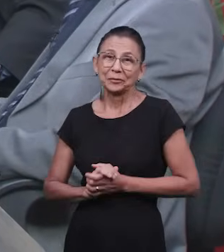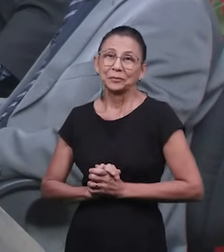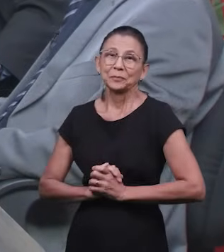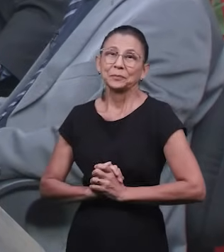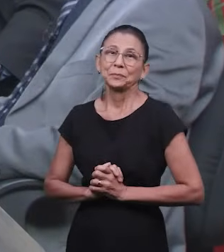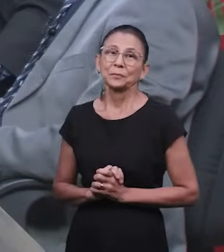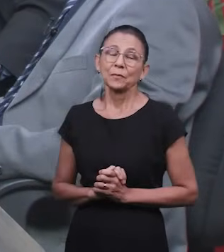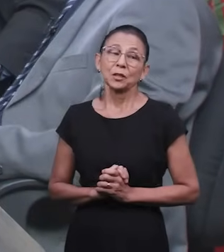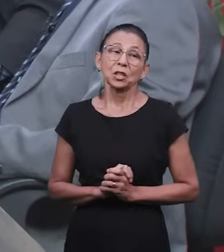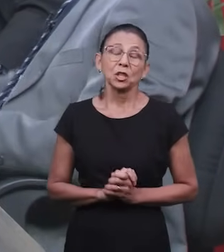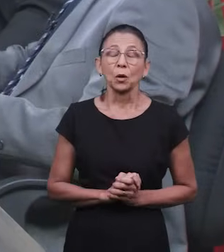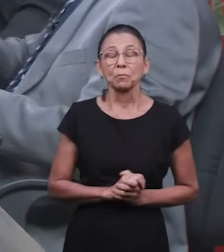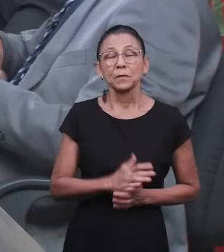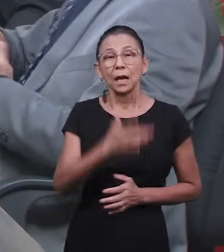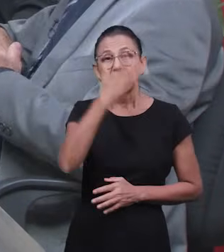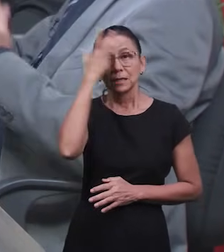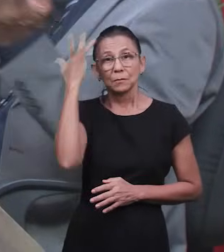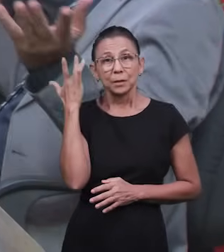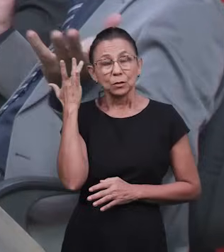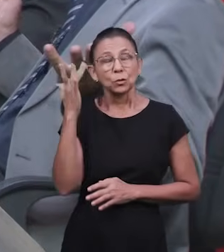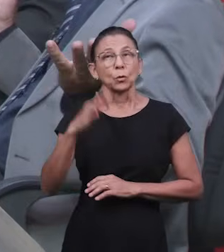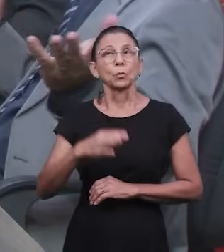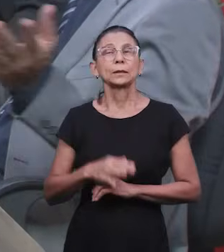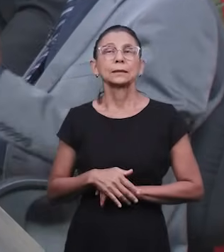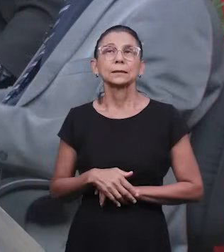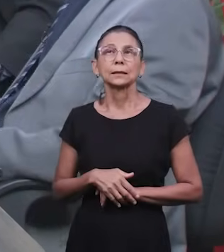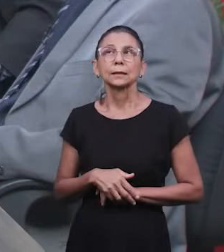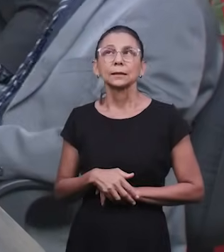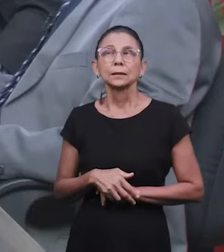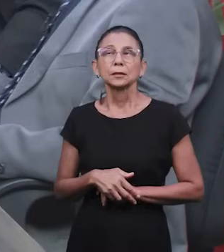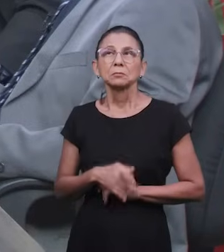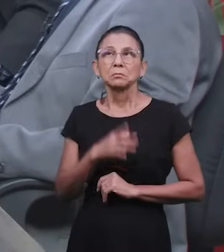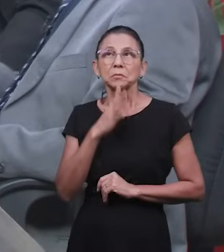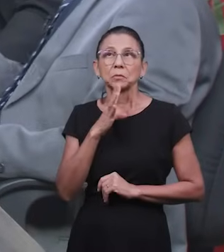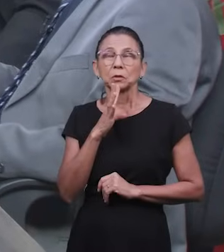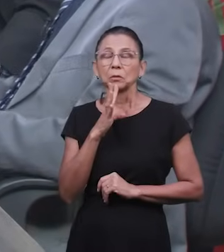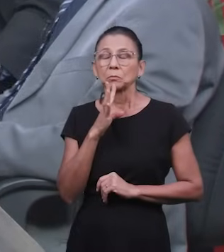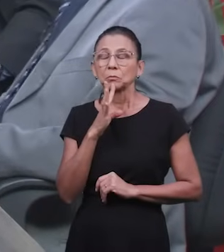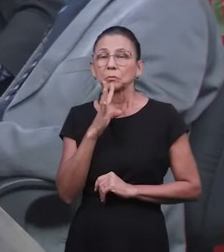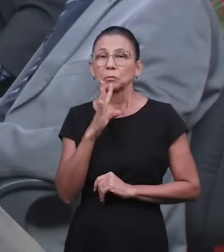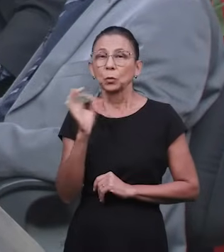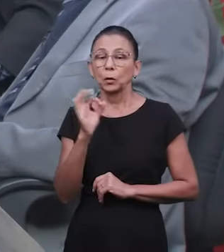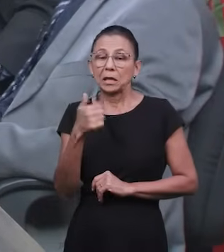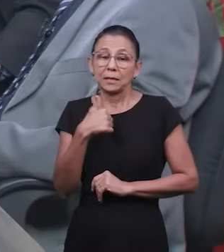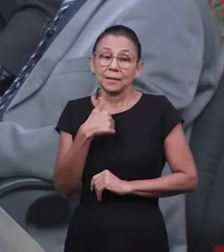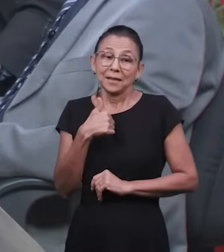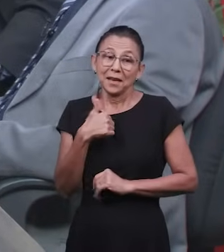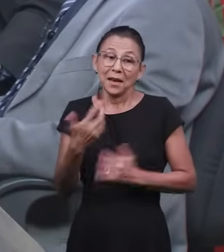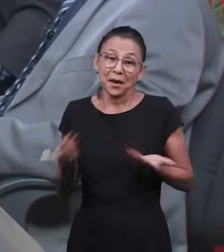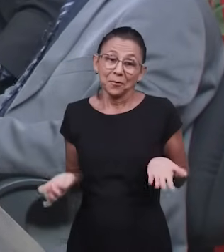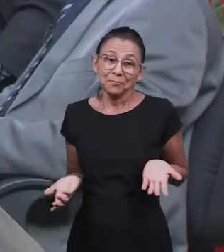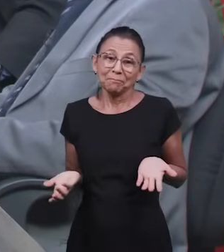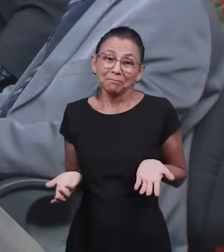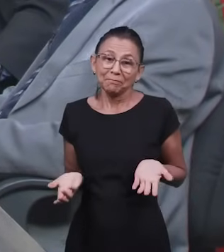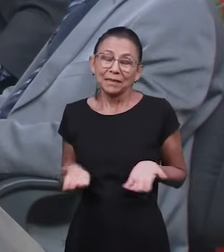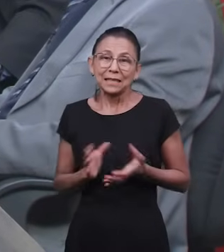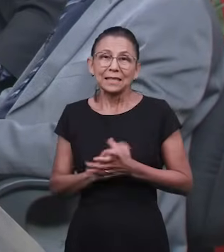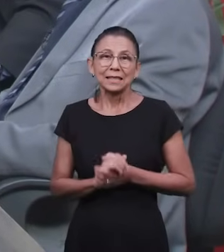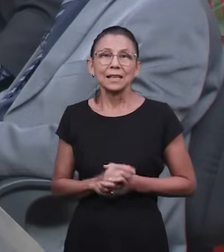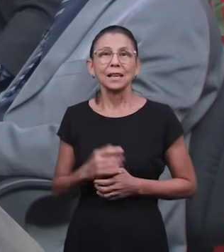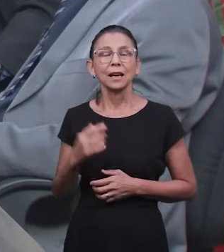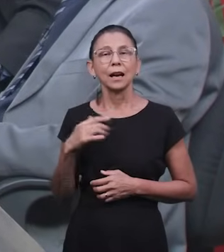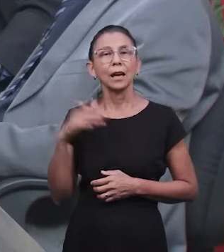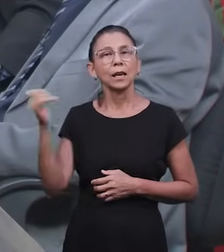conheço, ele está vivendo, eu vou ligar, eu posso abrir. Foi isso que ela fez e eu tive a felicidade de atendê-la,